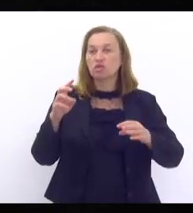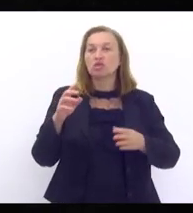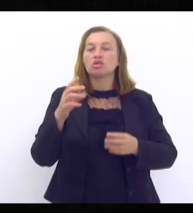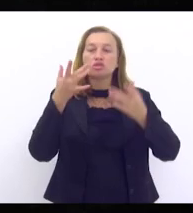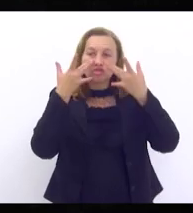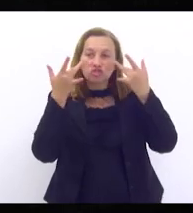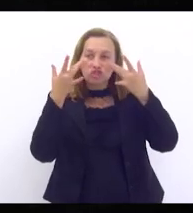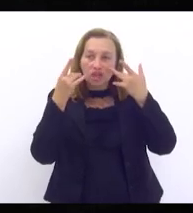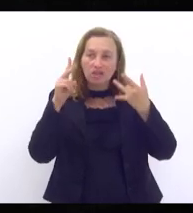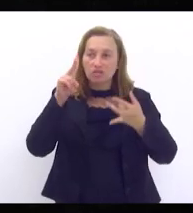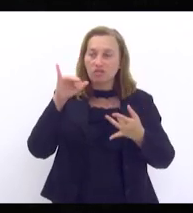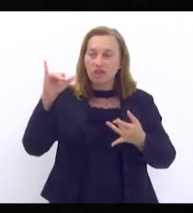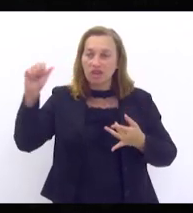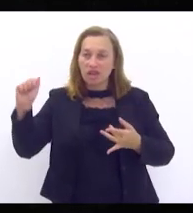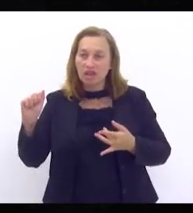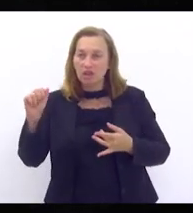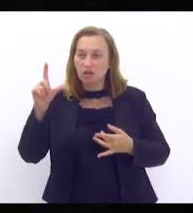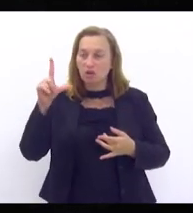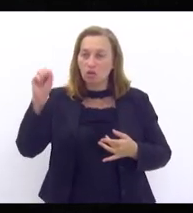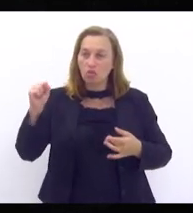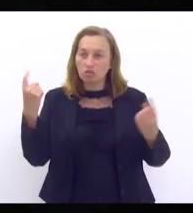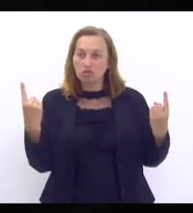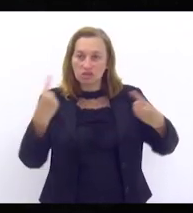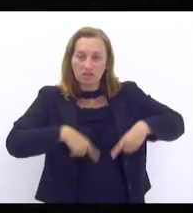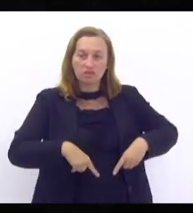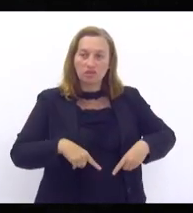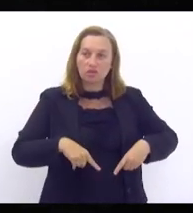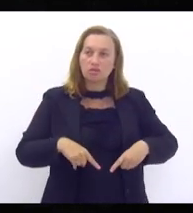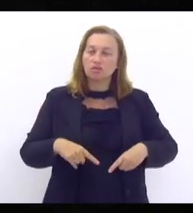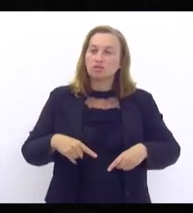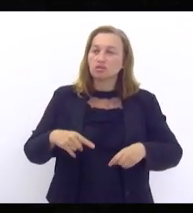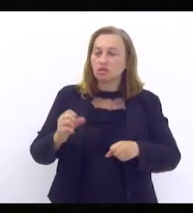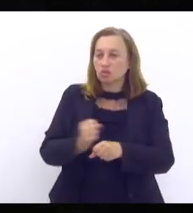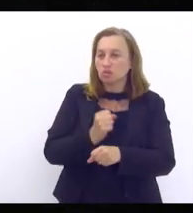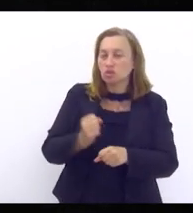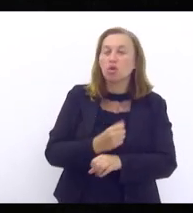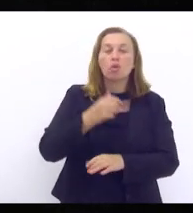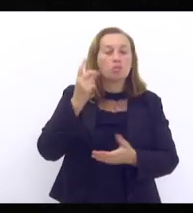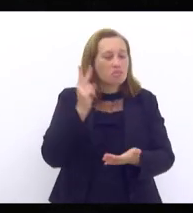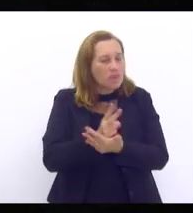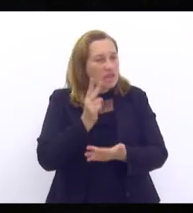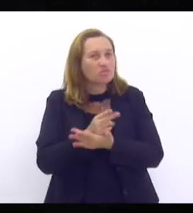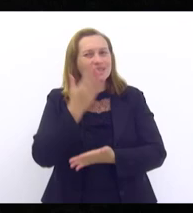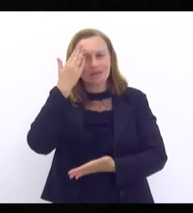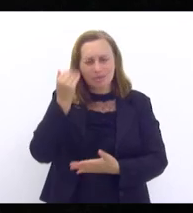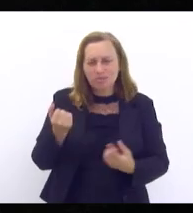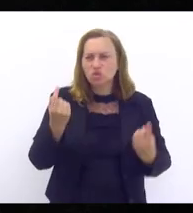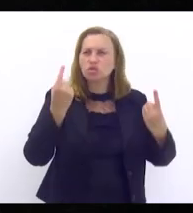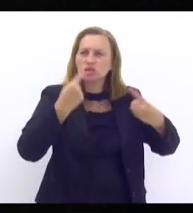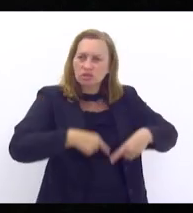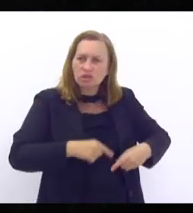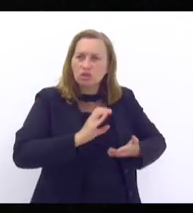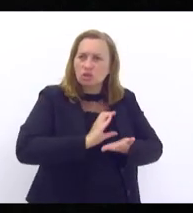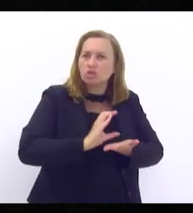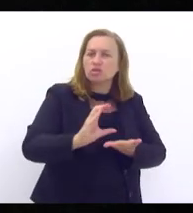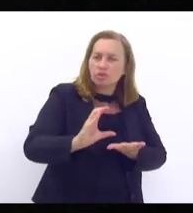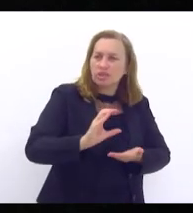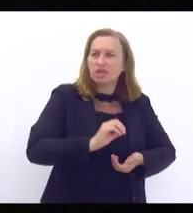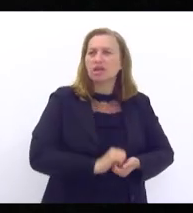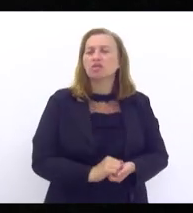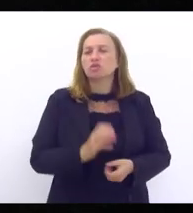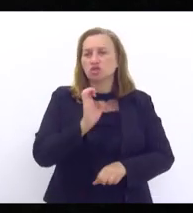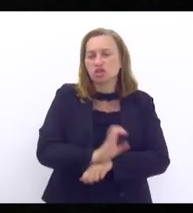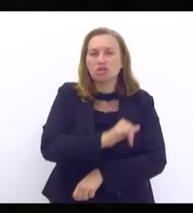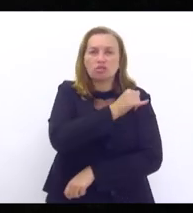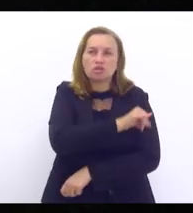Vila Lobos e do desafio de sua recuperação. Mesmo sabendo dos desafios orçamentários do